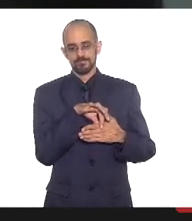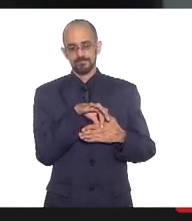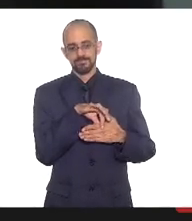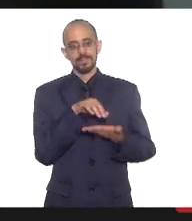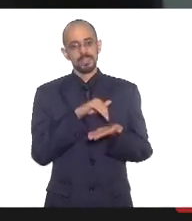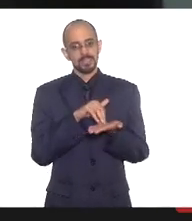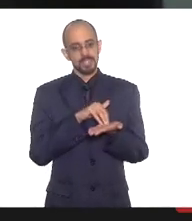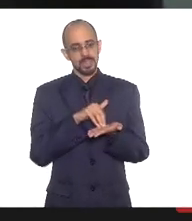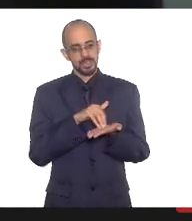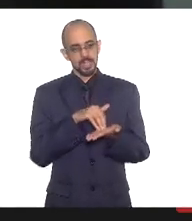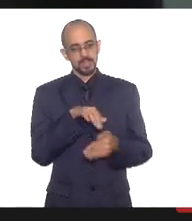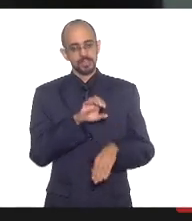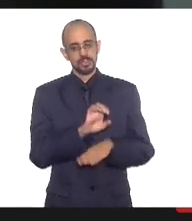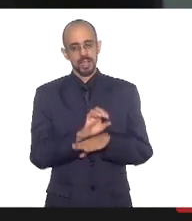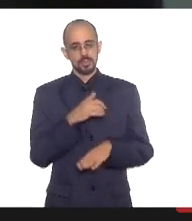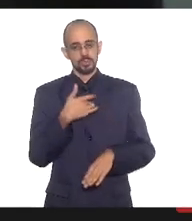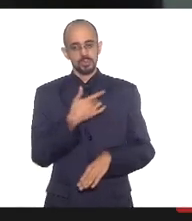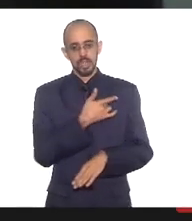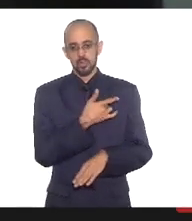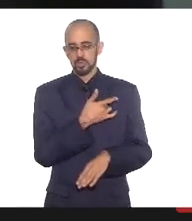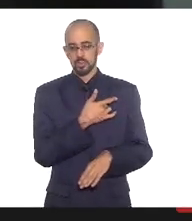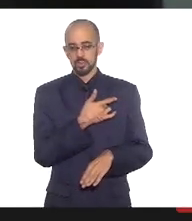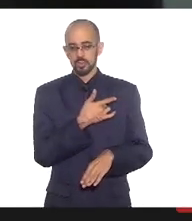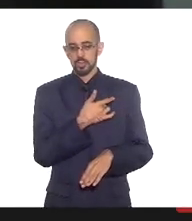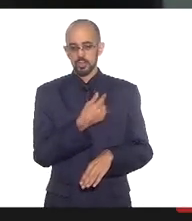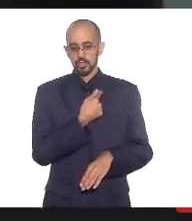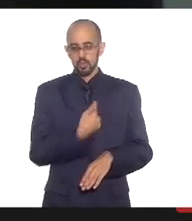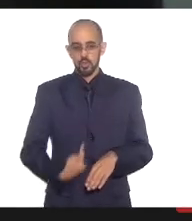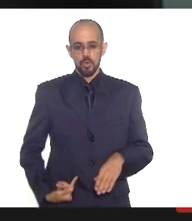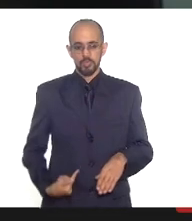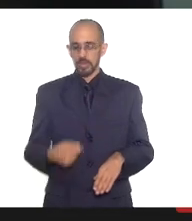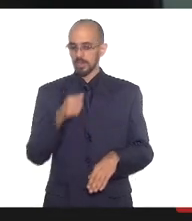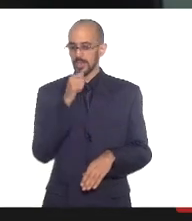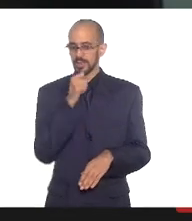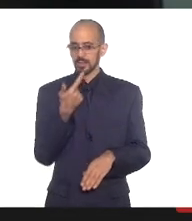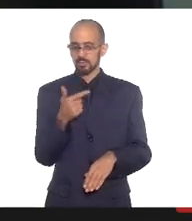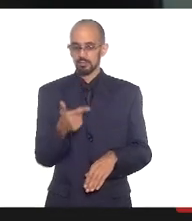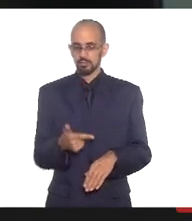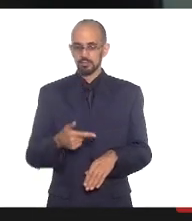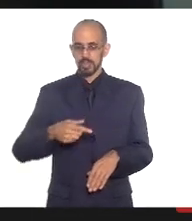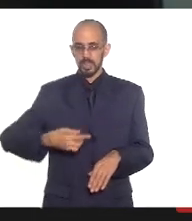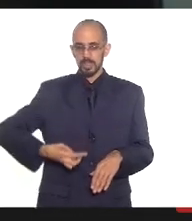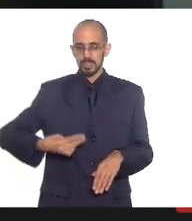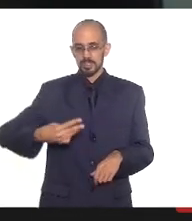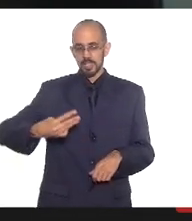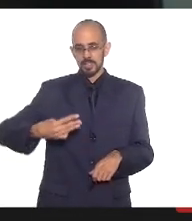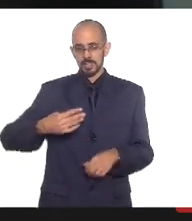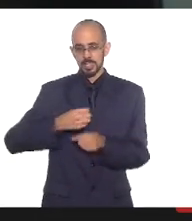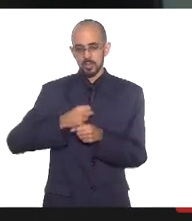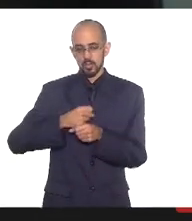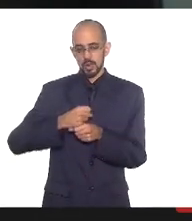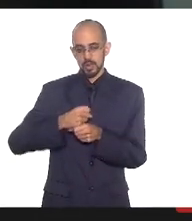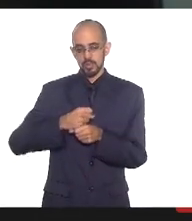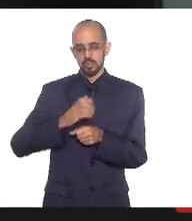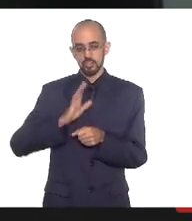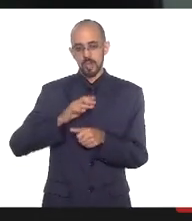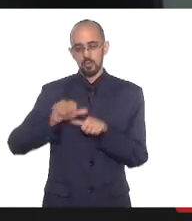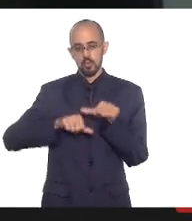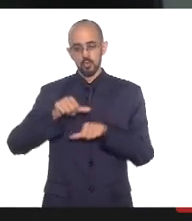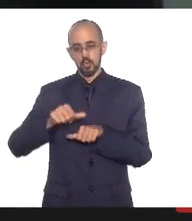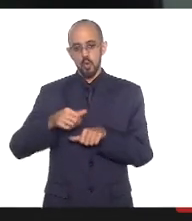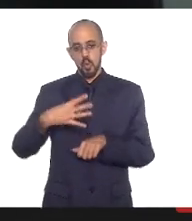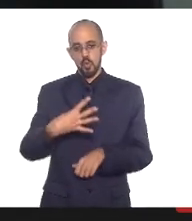secretaria de estado de saúde que não governo que ainda não completou o seu terceiro ano está no seu quarto secretário